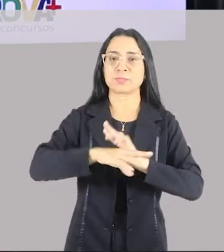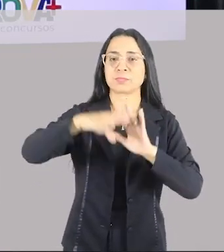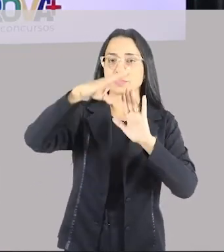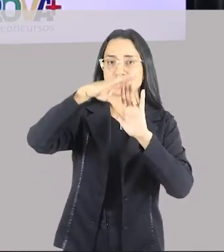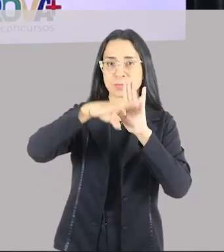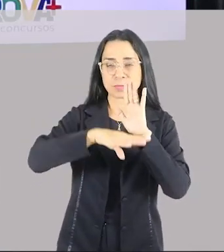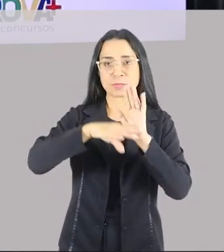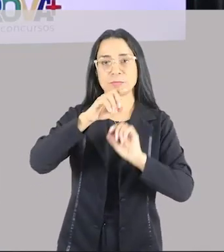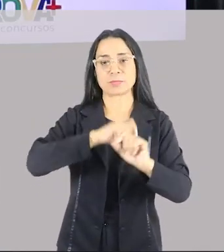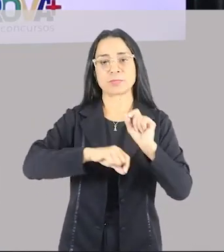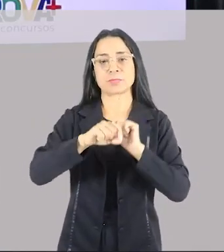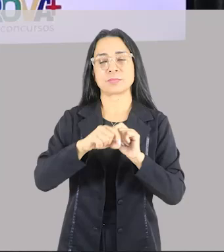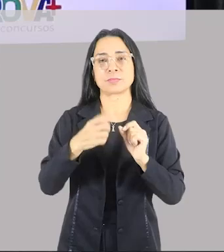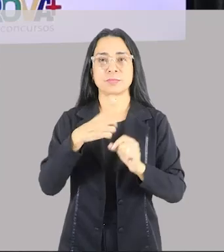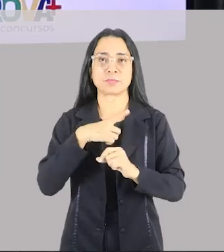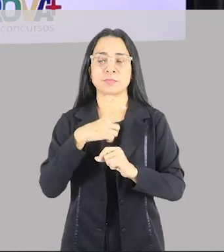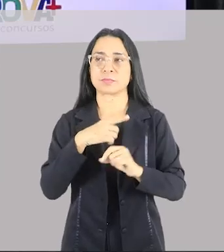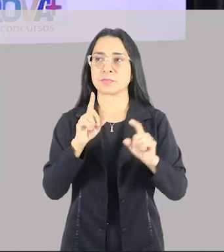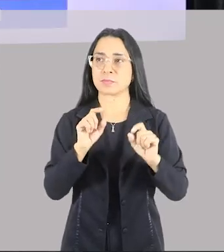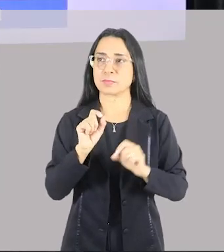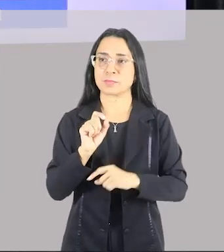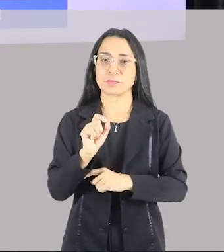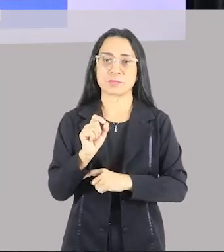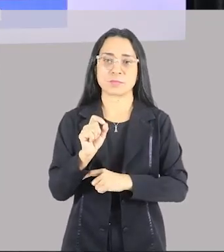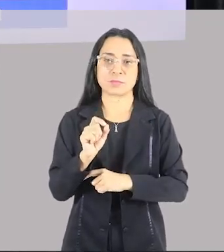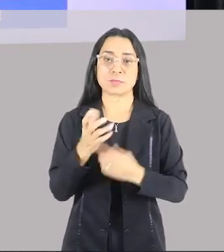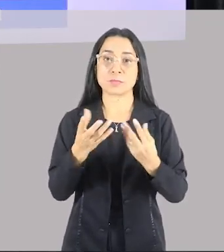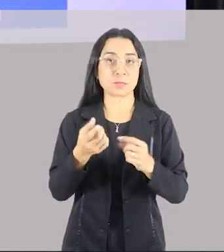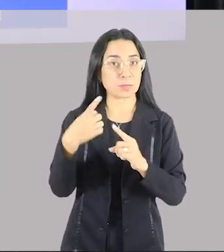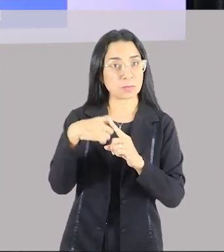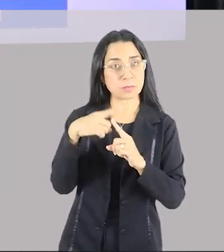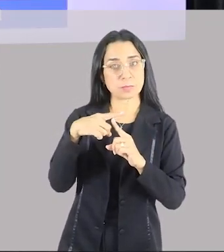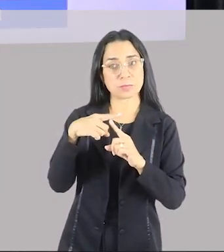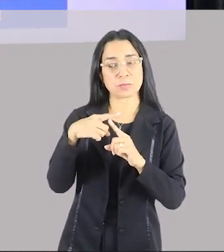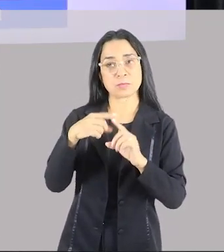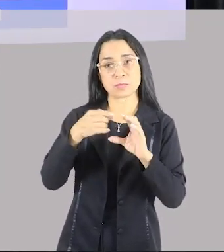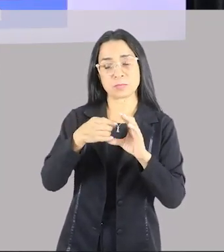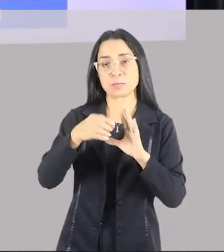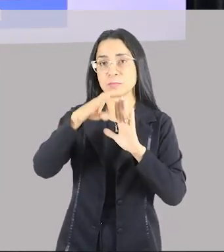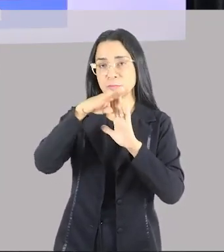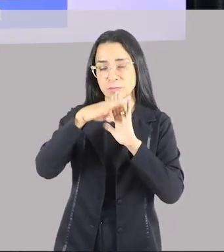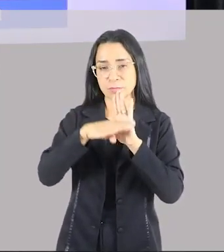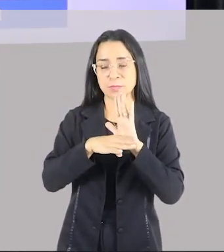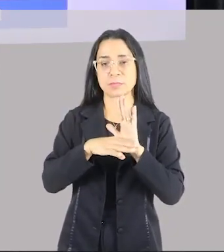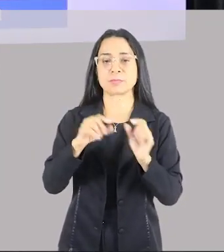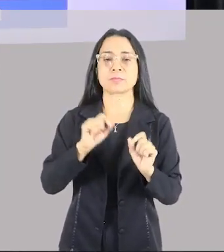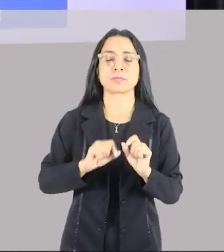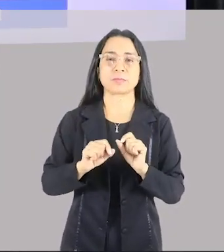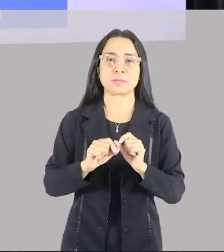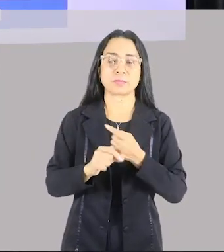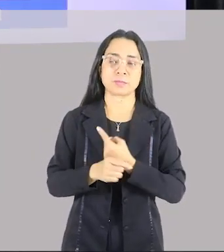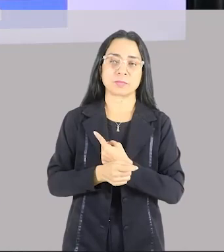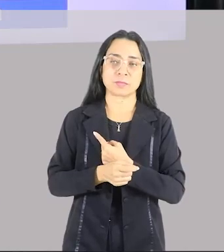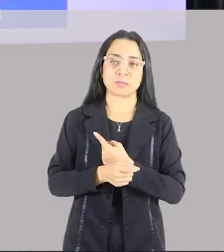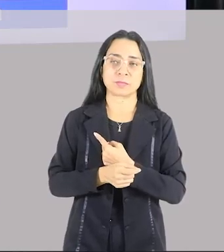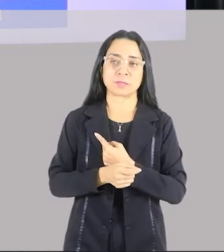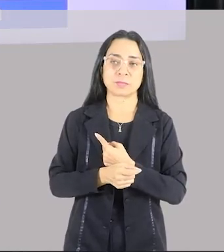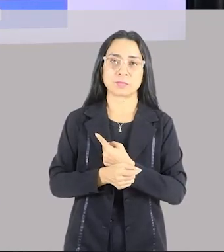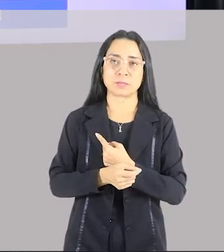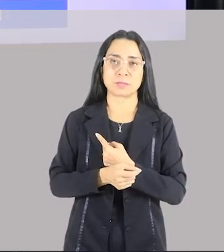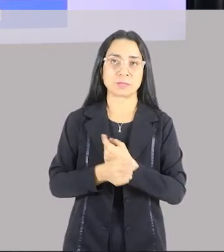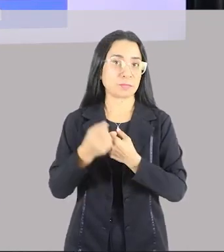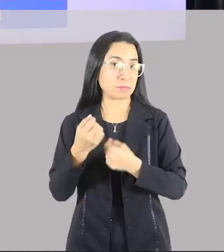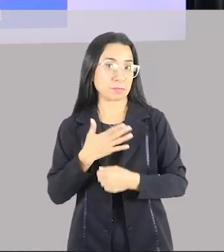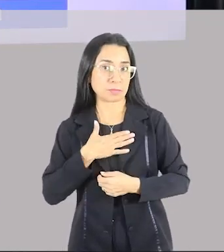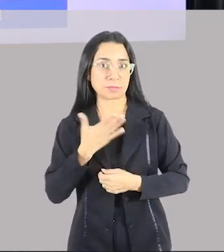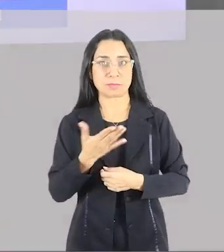desses atos. Nós temos muitos tipos de classificação aqui nos atos administrativos, então eu não quero